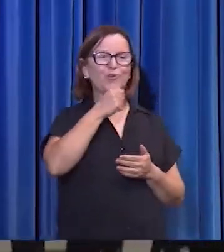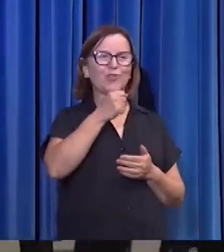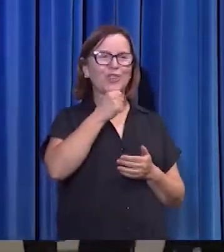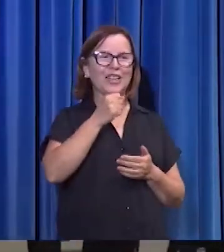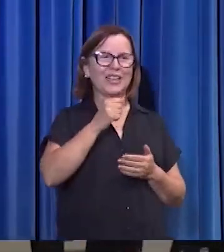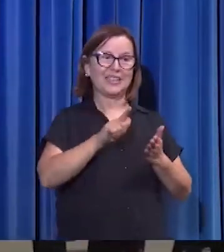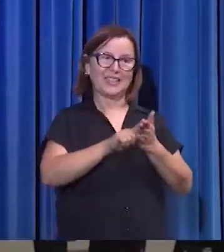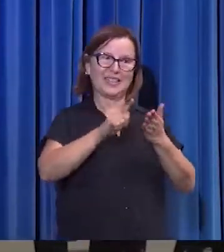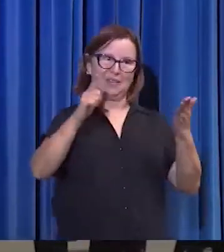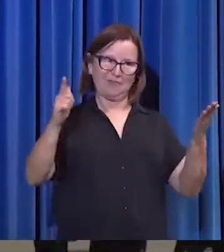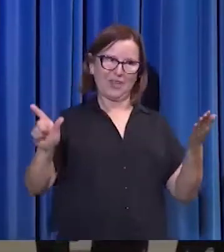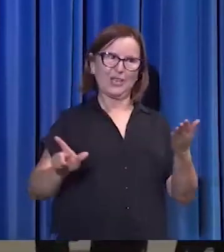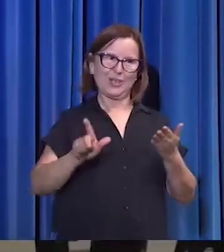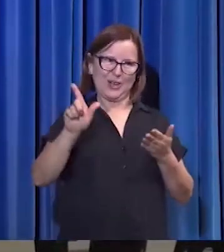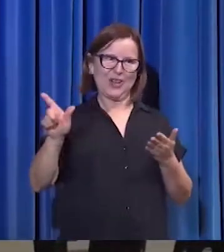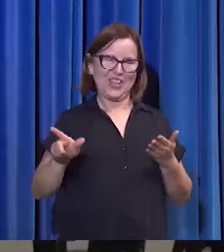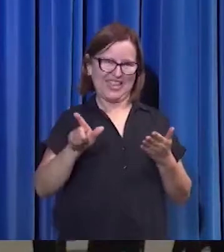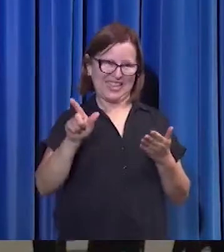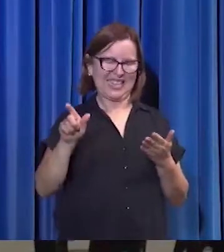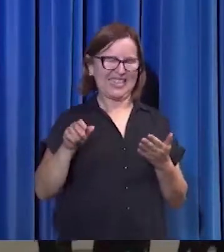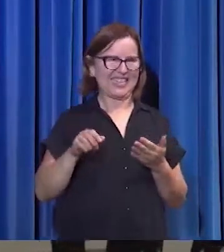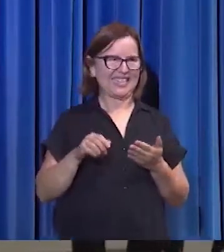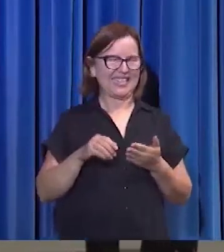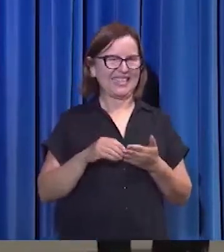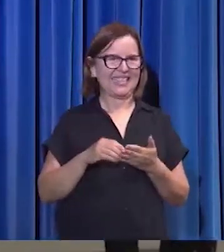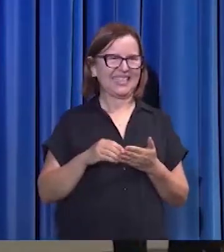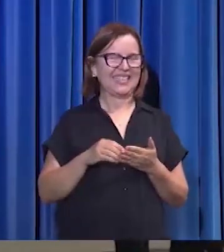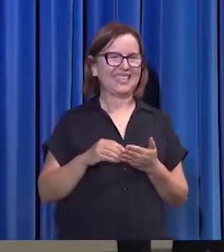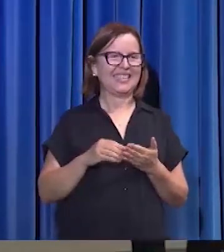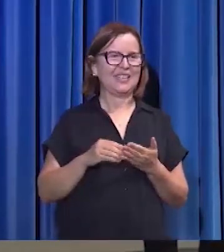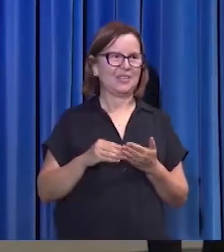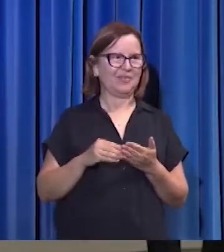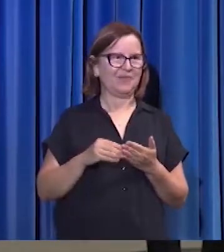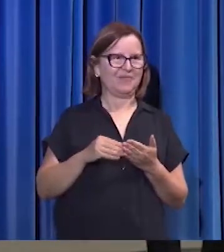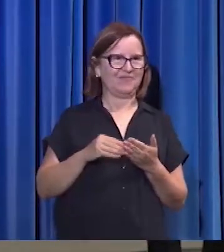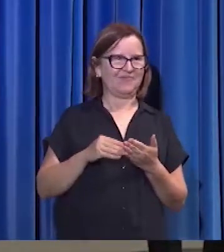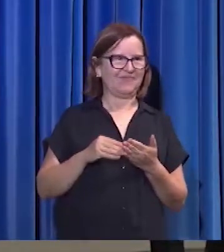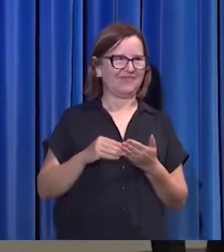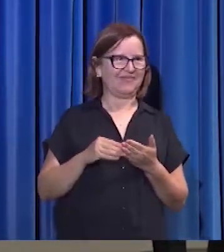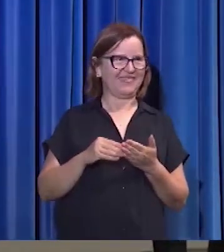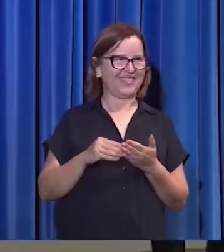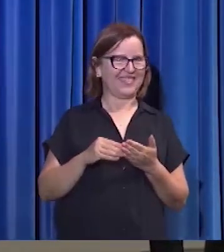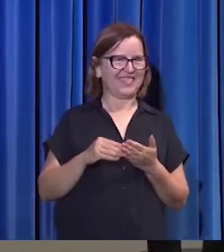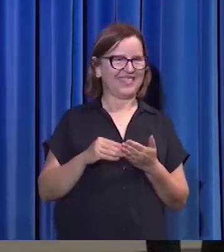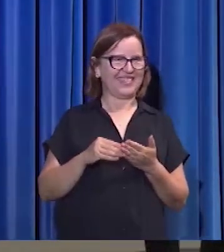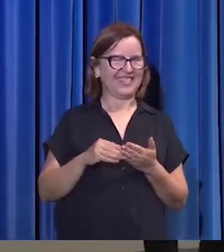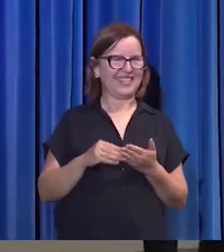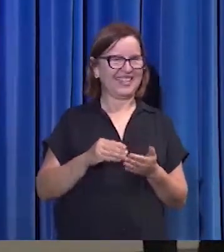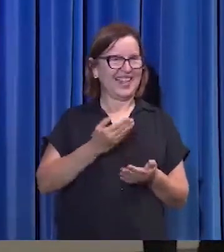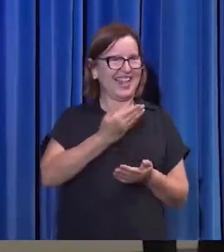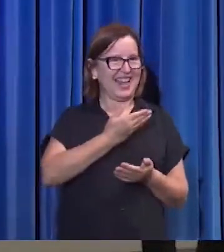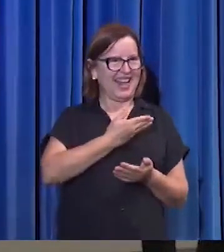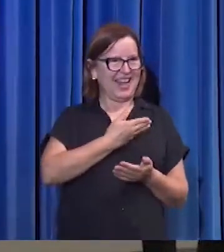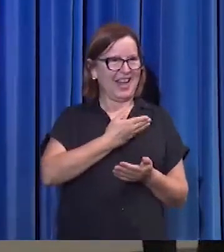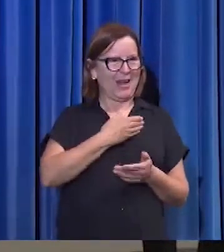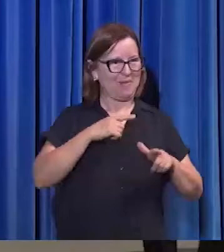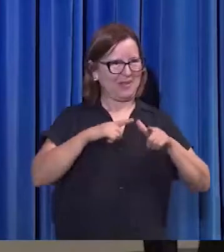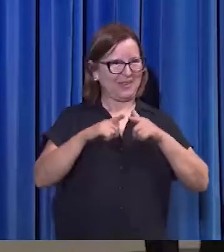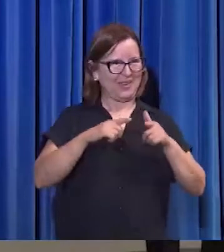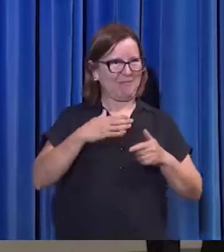jornalista, você conheceu bem ele, jornalista da Folha de Londrina, hein? Companheiro de